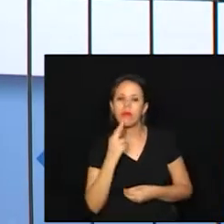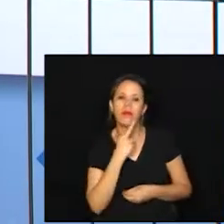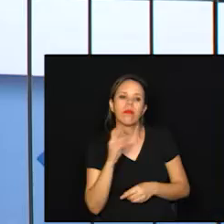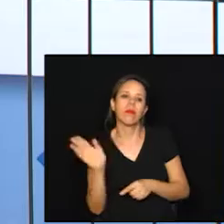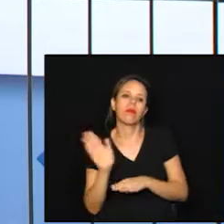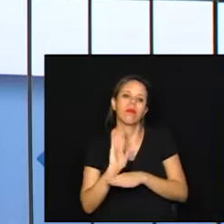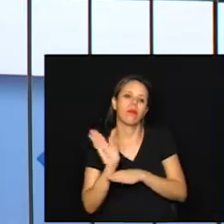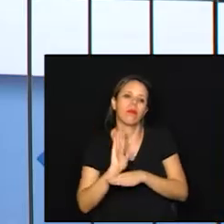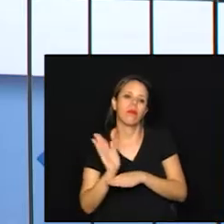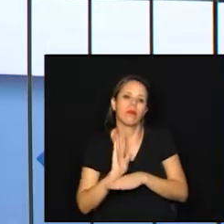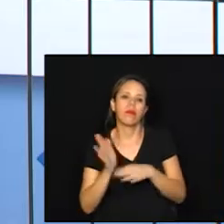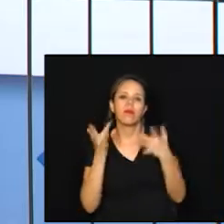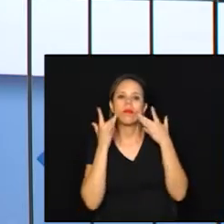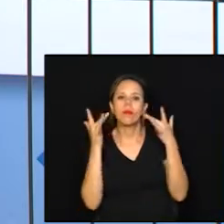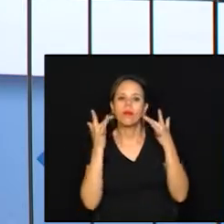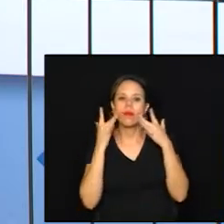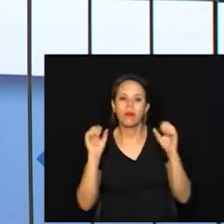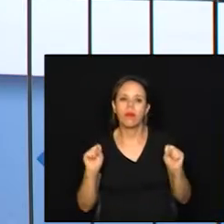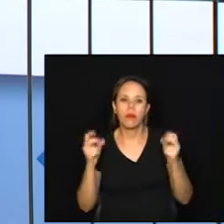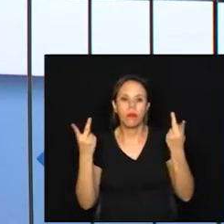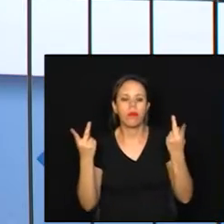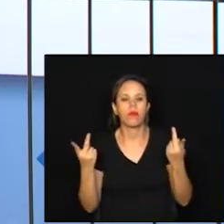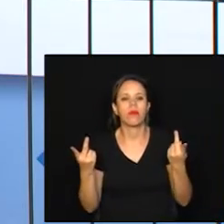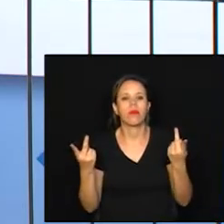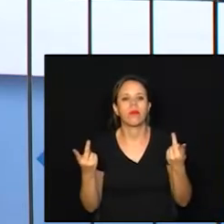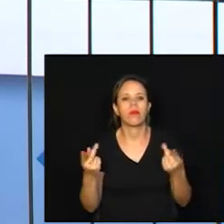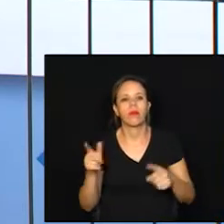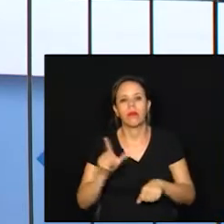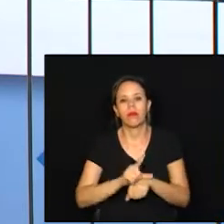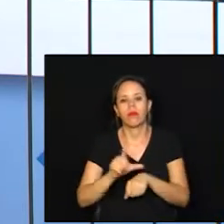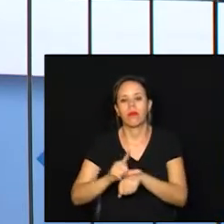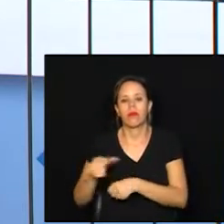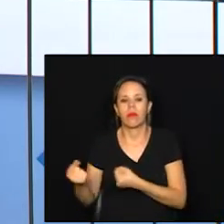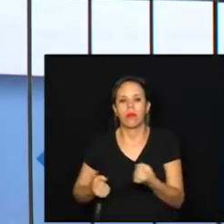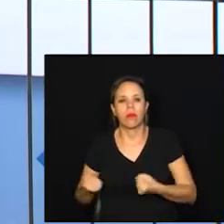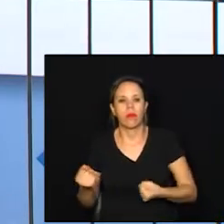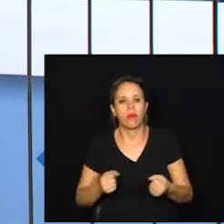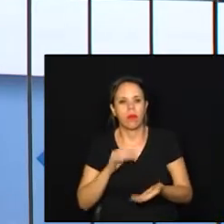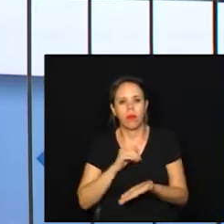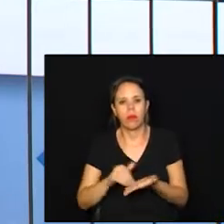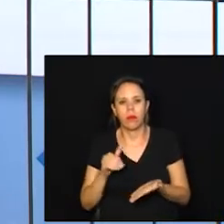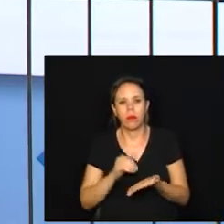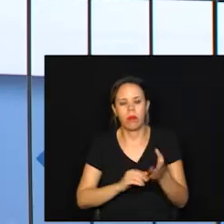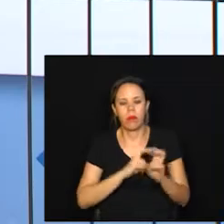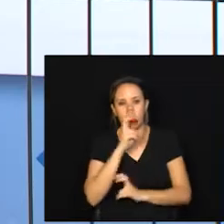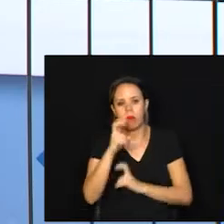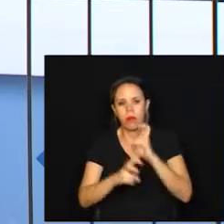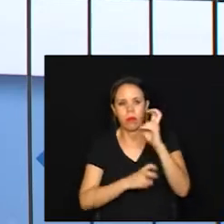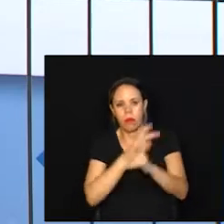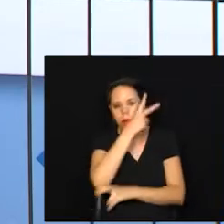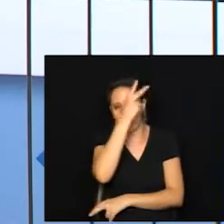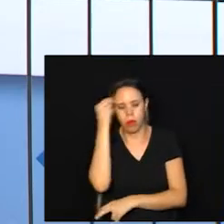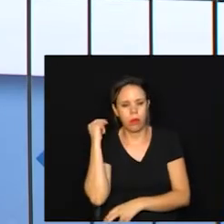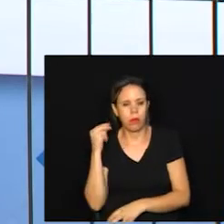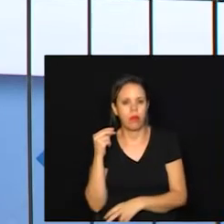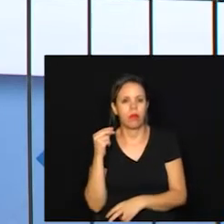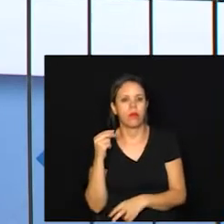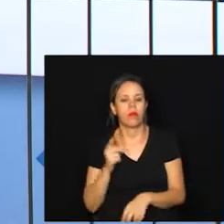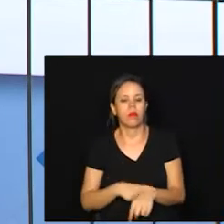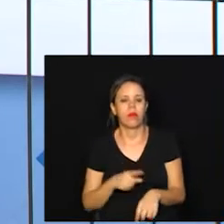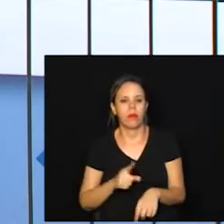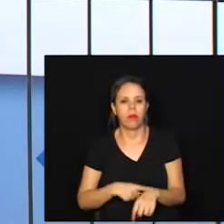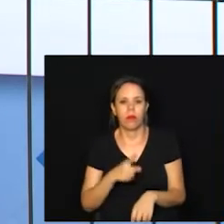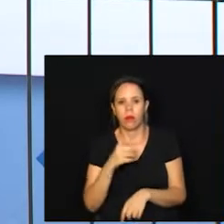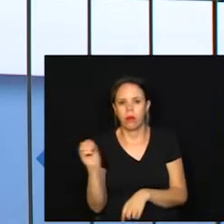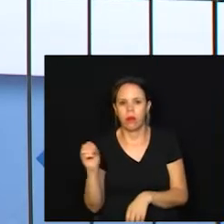cinemas, teatros, shoppings, concessionárias, escritórios e parques públicos, com expediente de até